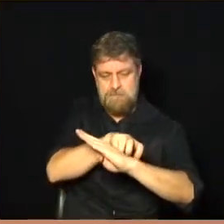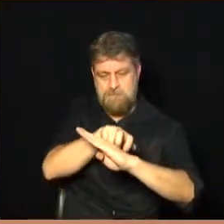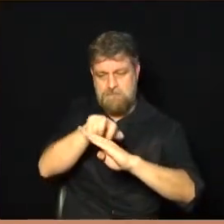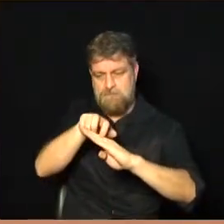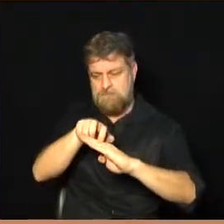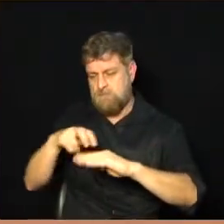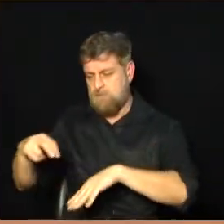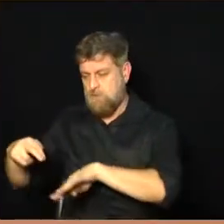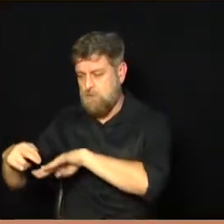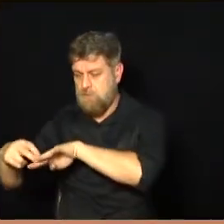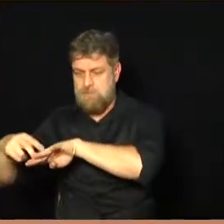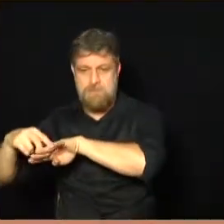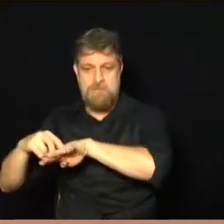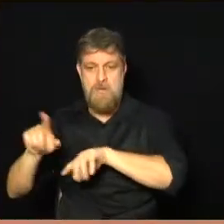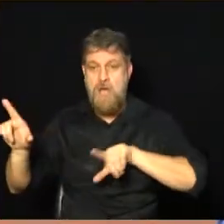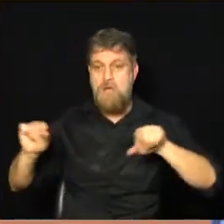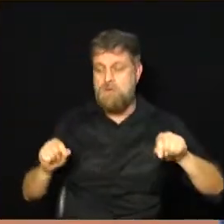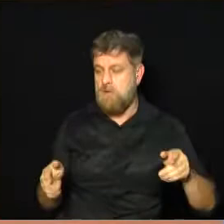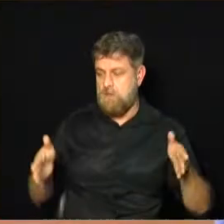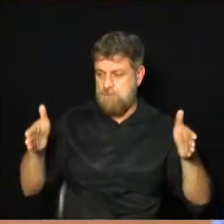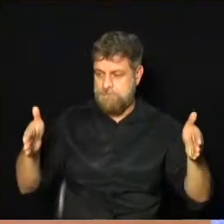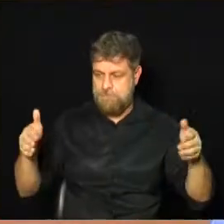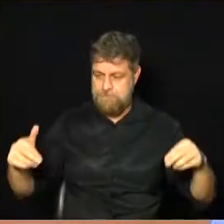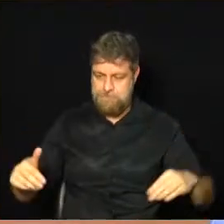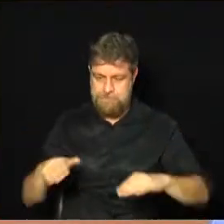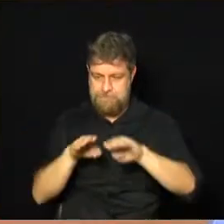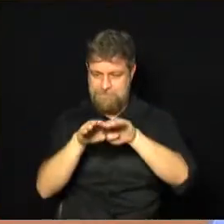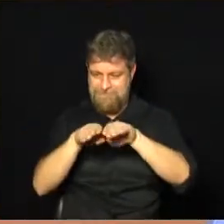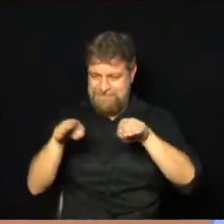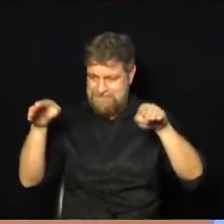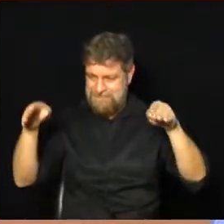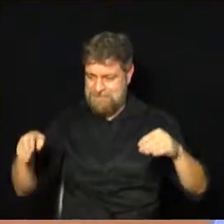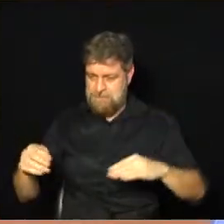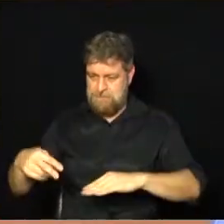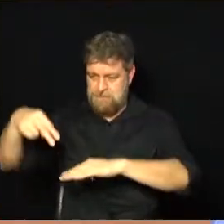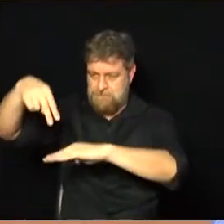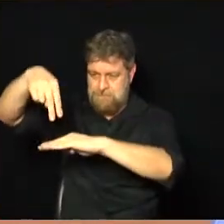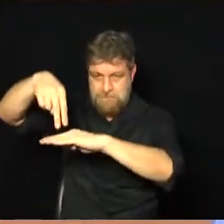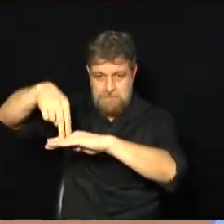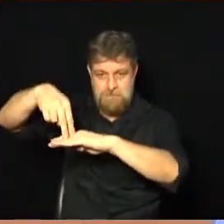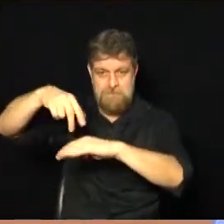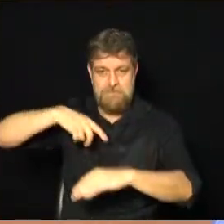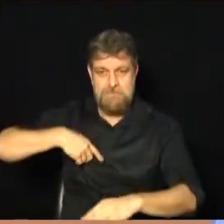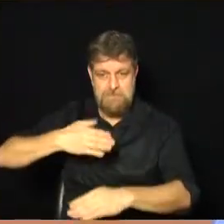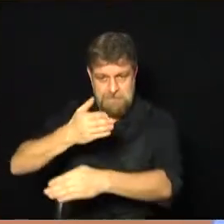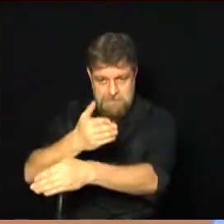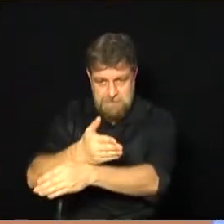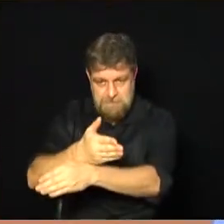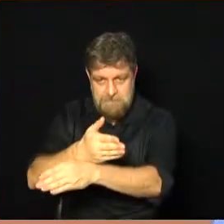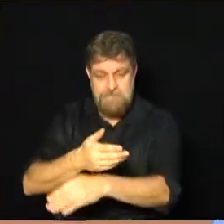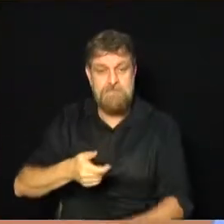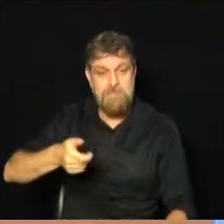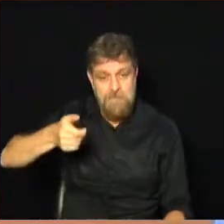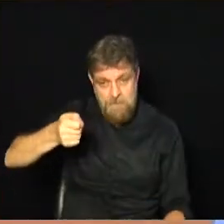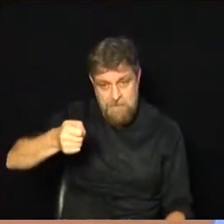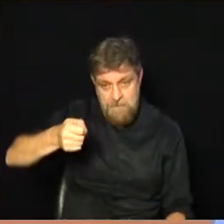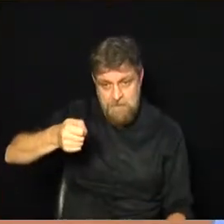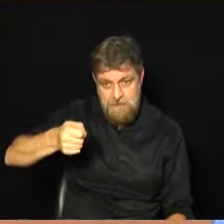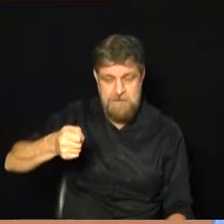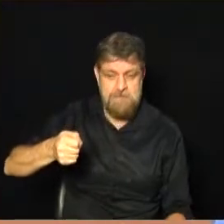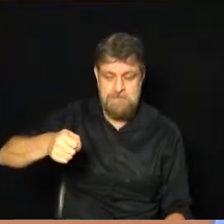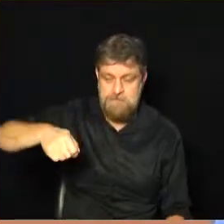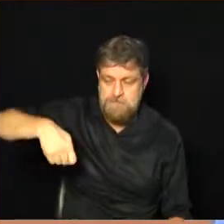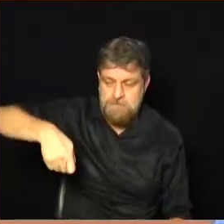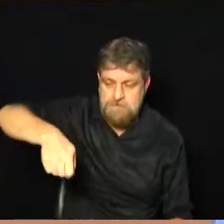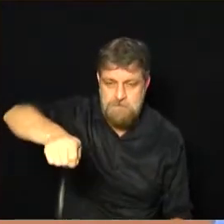2 lados que ela preferir, ela chega na entrada da estação, tem o validador. Então, ela vai pegar o bilhete que ela tem e